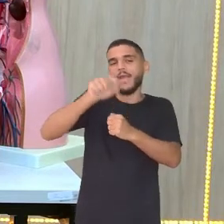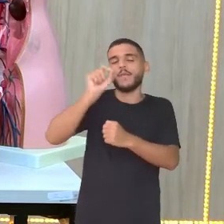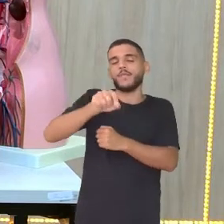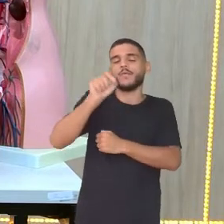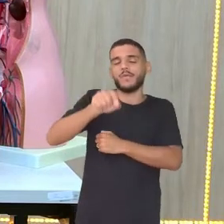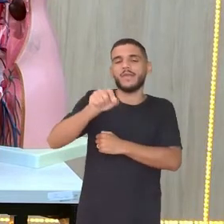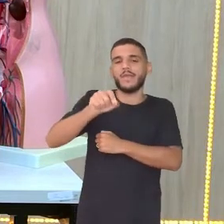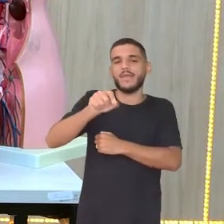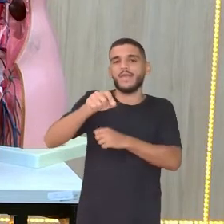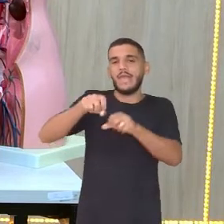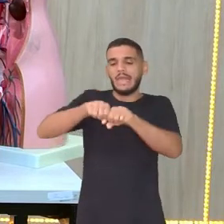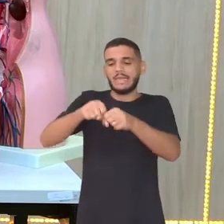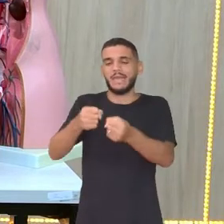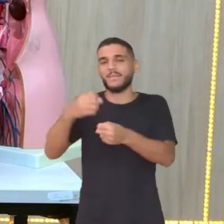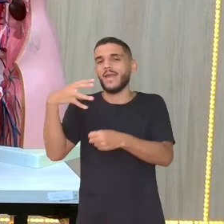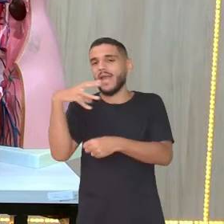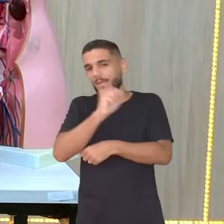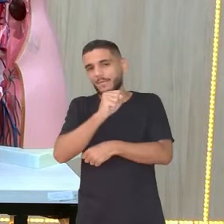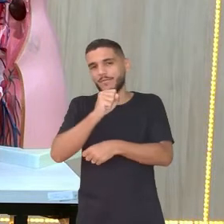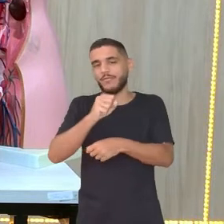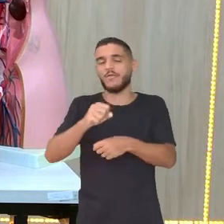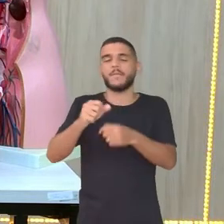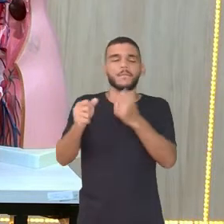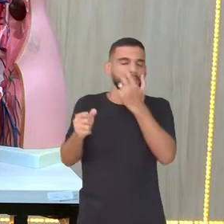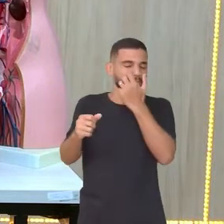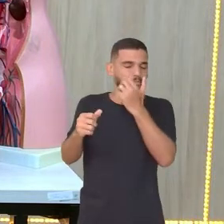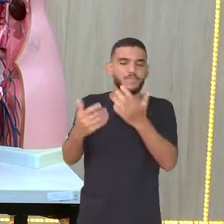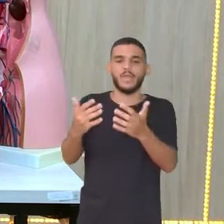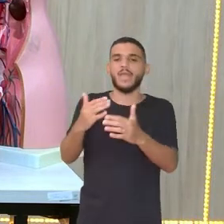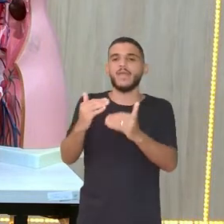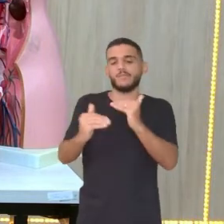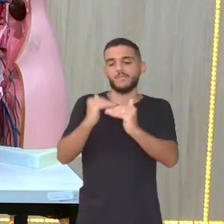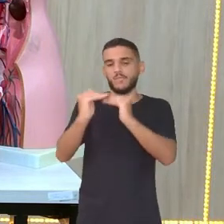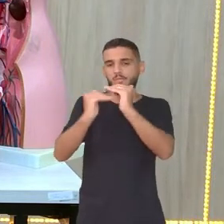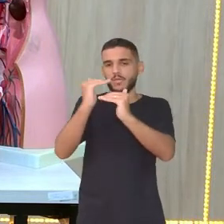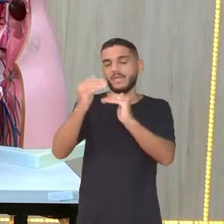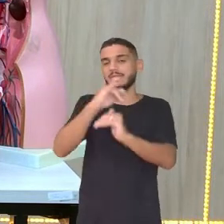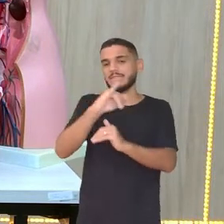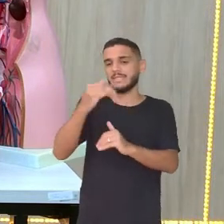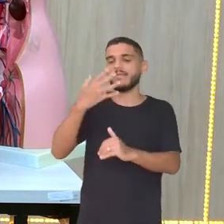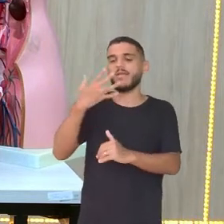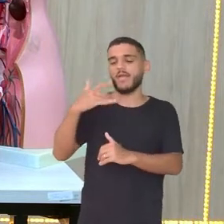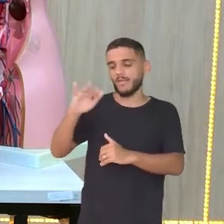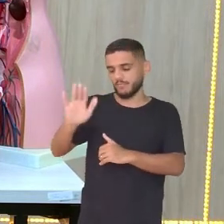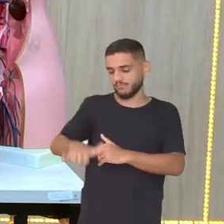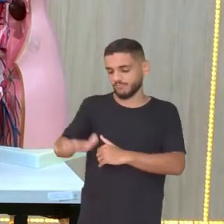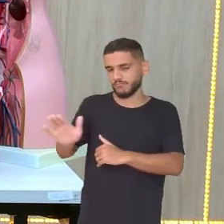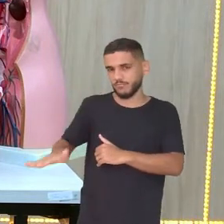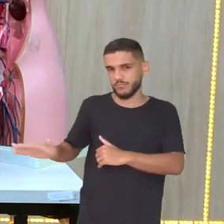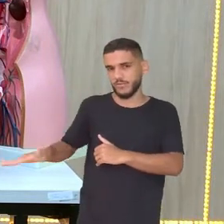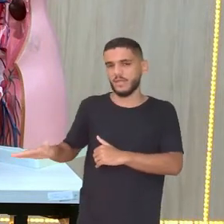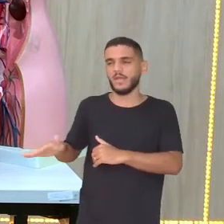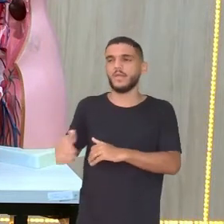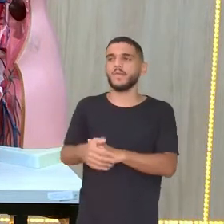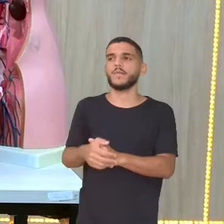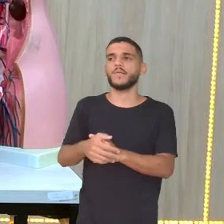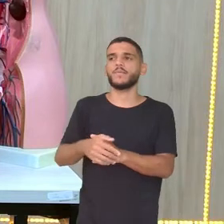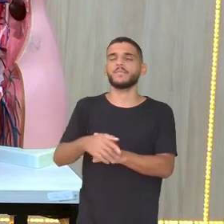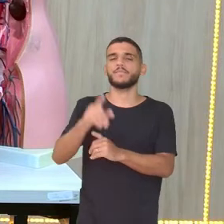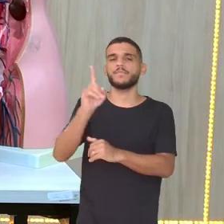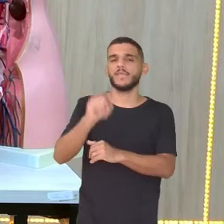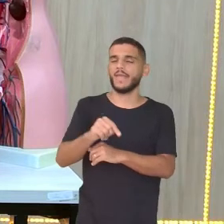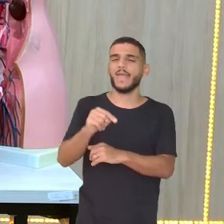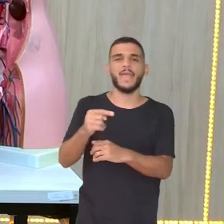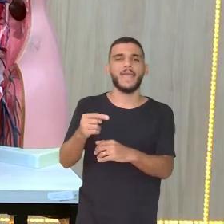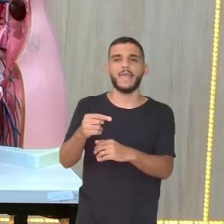primeira infância, ela vai estar com uma concentração maior. Por isso que os recém-nascidos, as crianças na primeira infância, já não